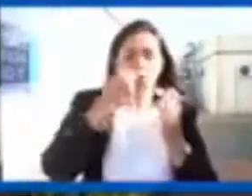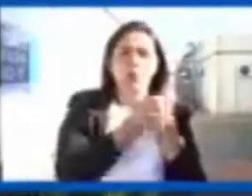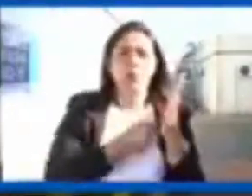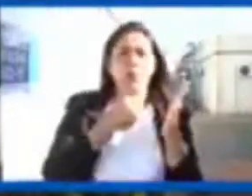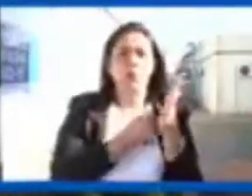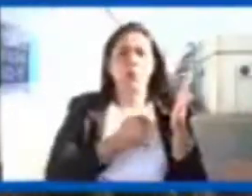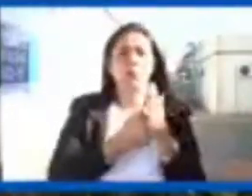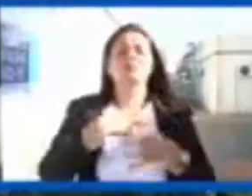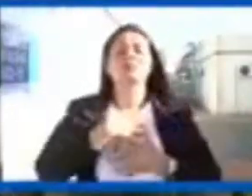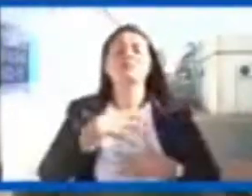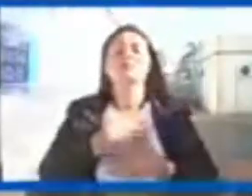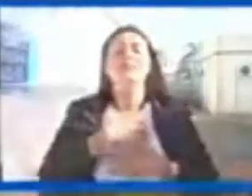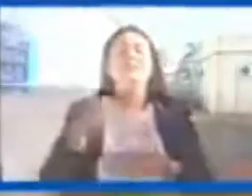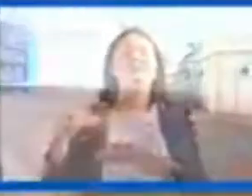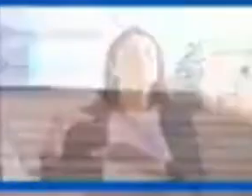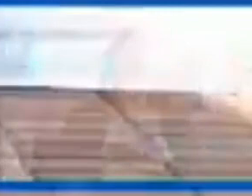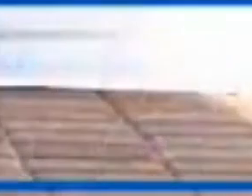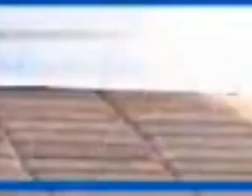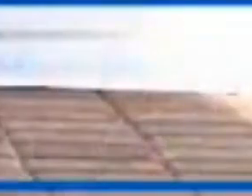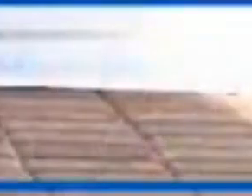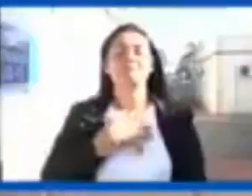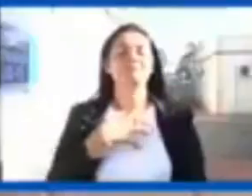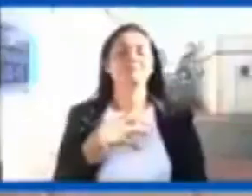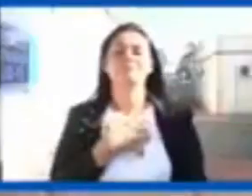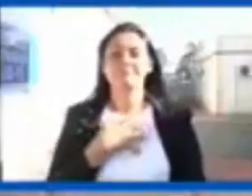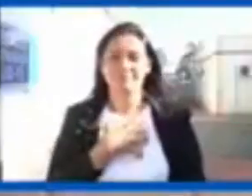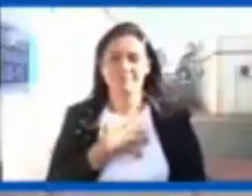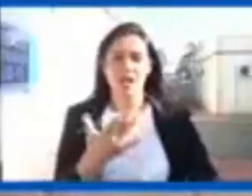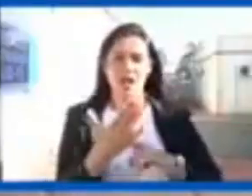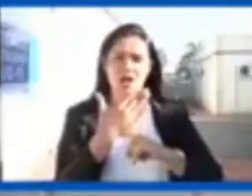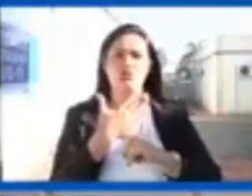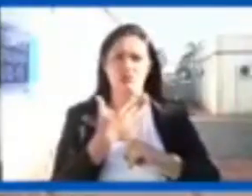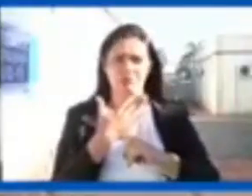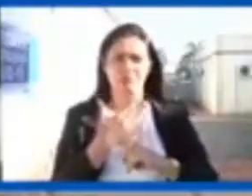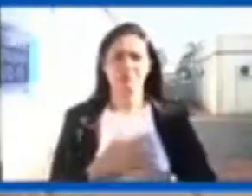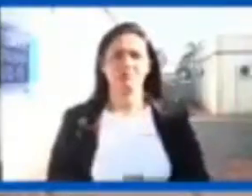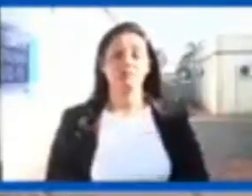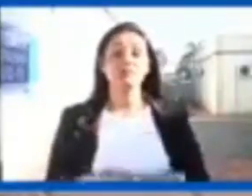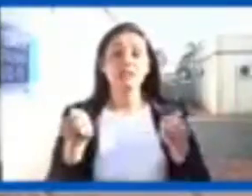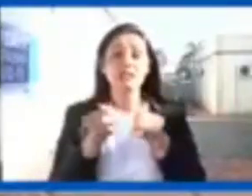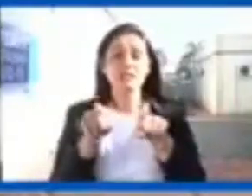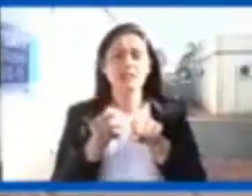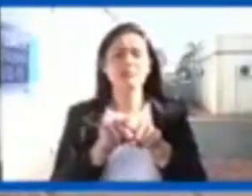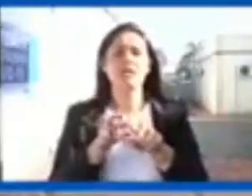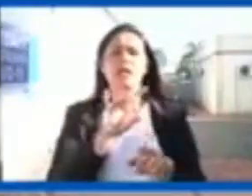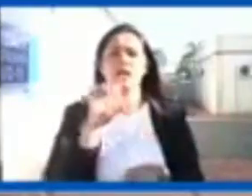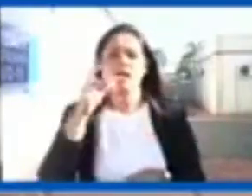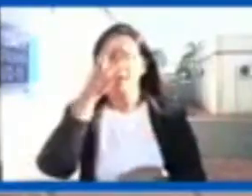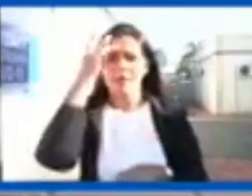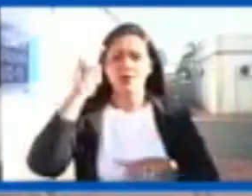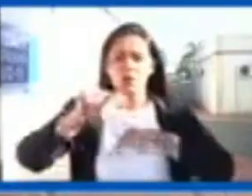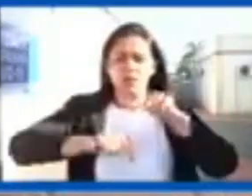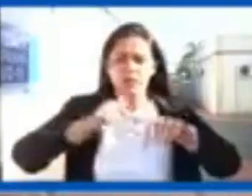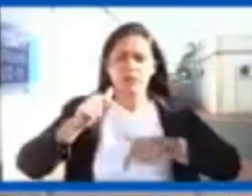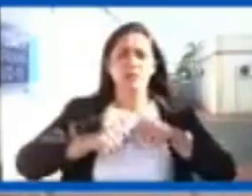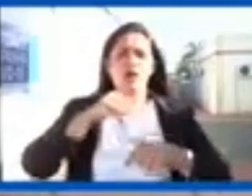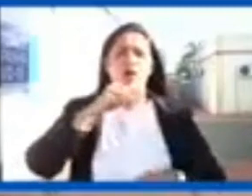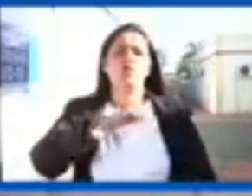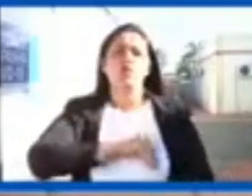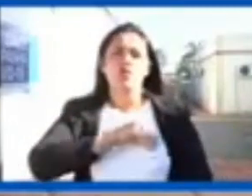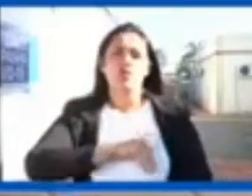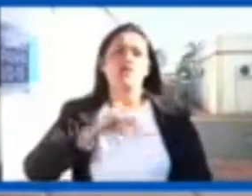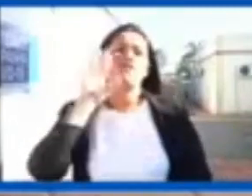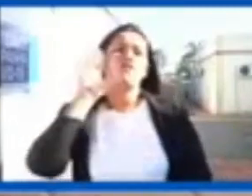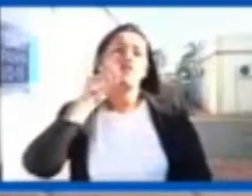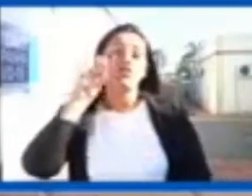estar colaborando nessa causa e também agradecemos aos trabalhadores da saúde aos funcionários e